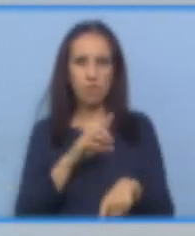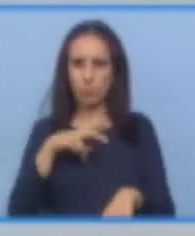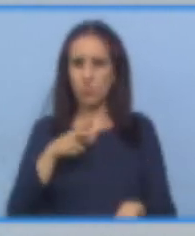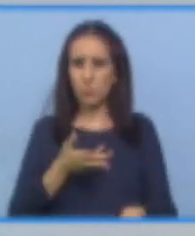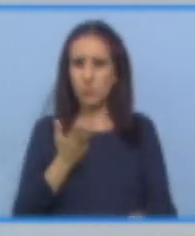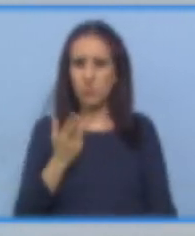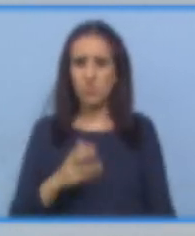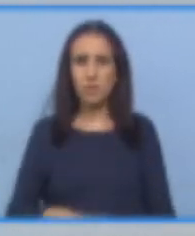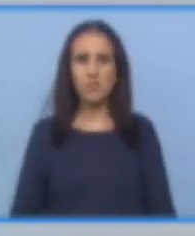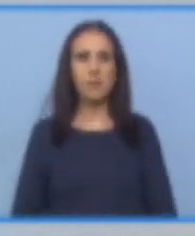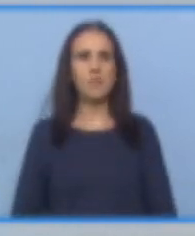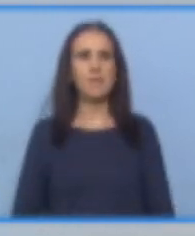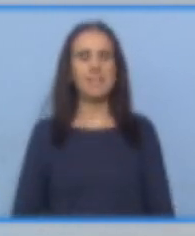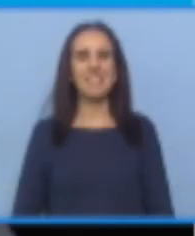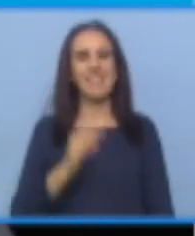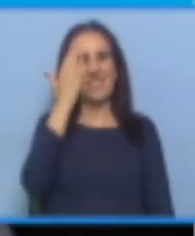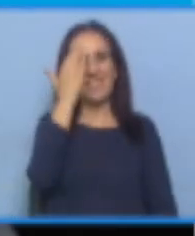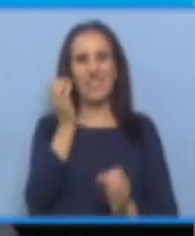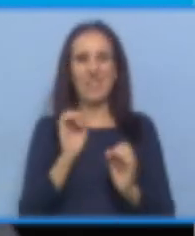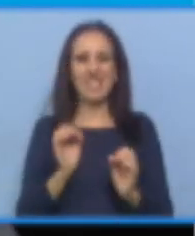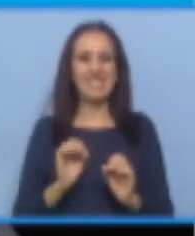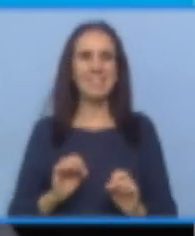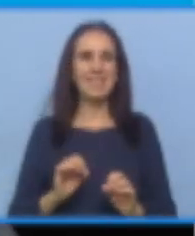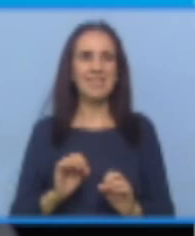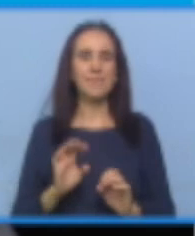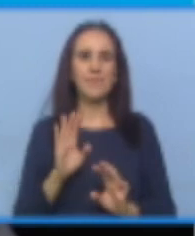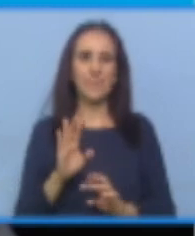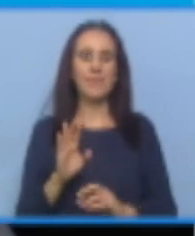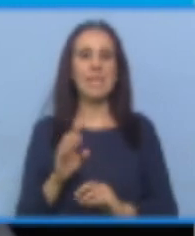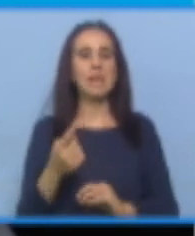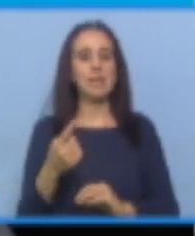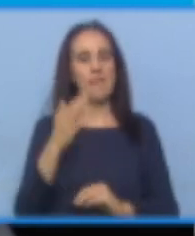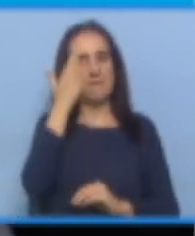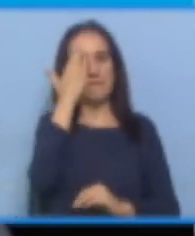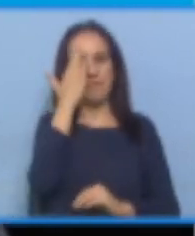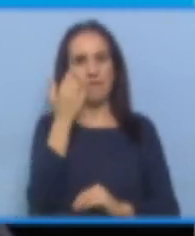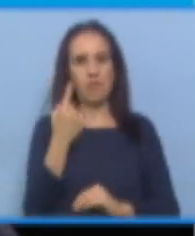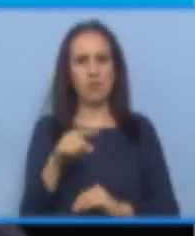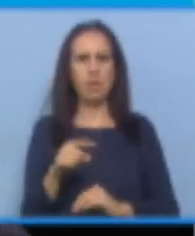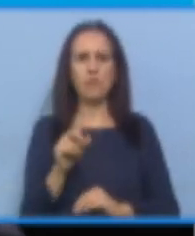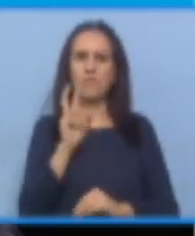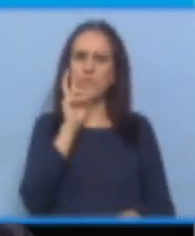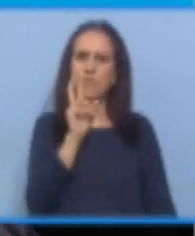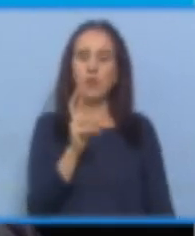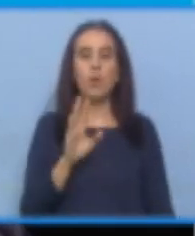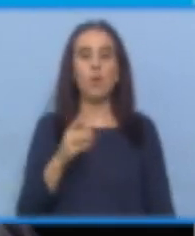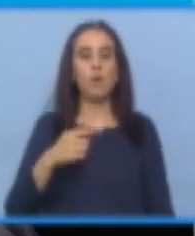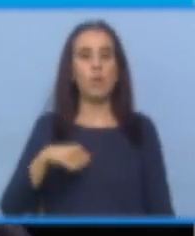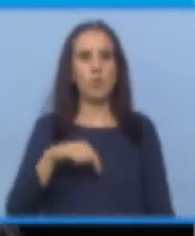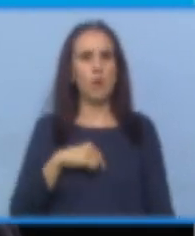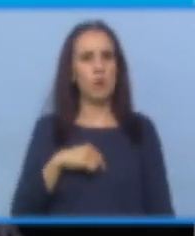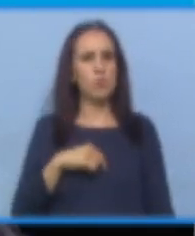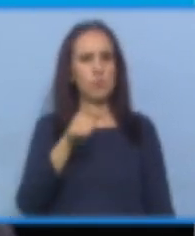português? Não está previsto. Não está previsto. Iremos certamente ver. Nós temos o